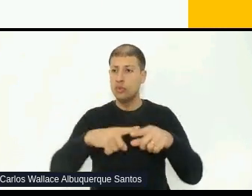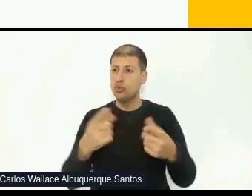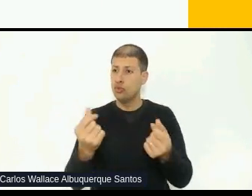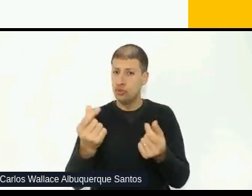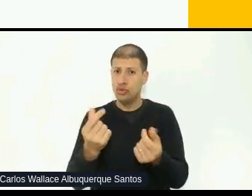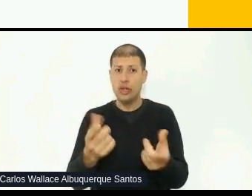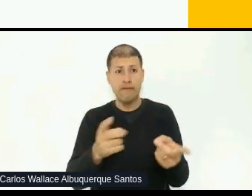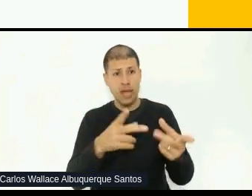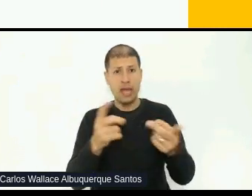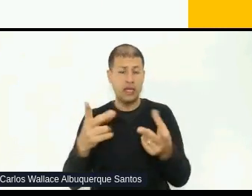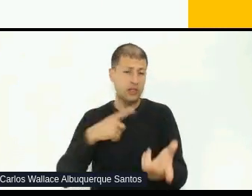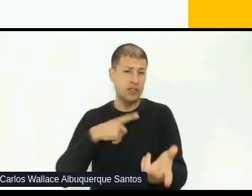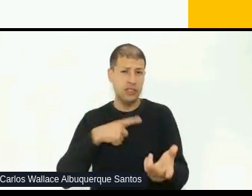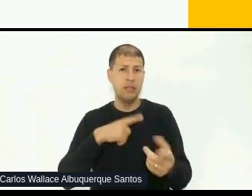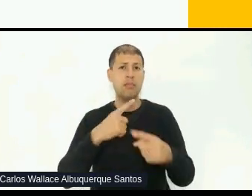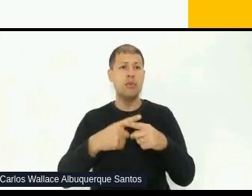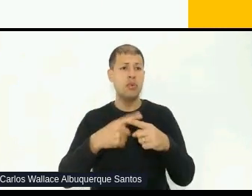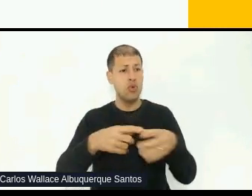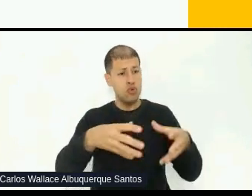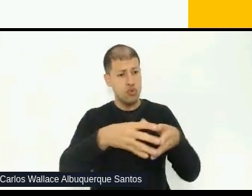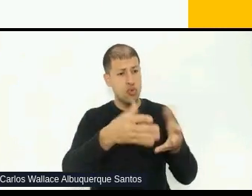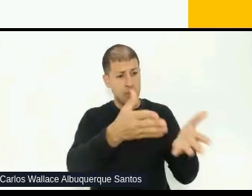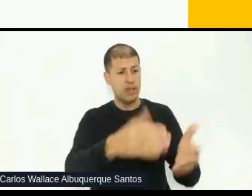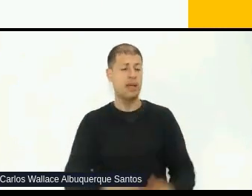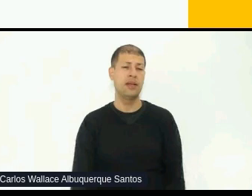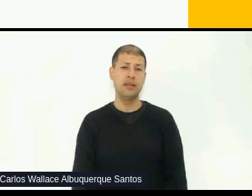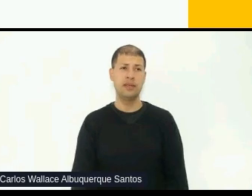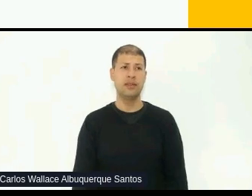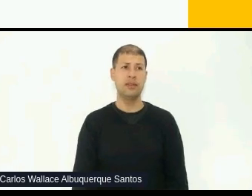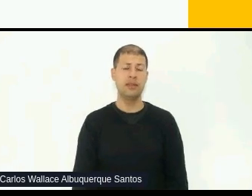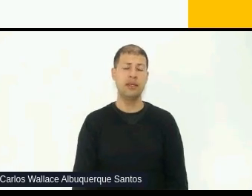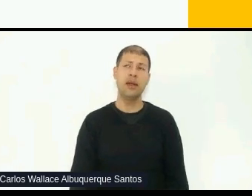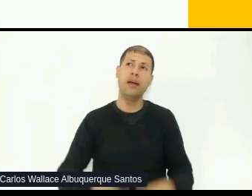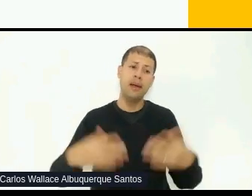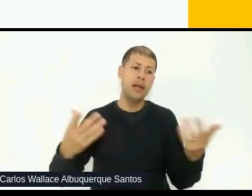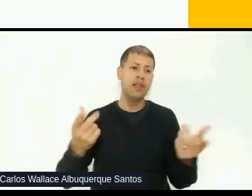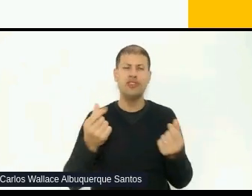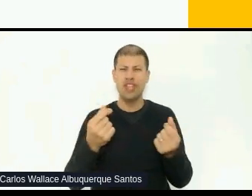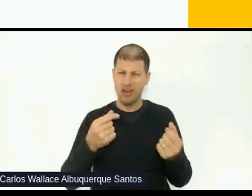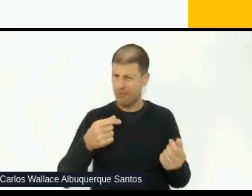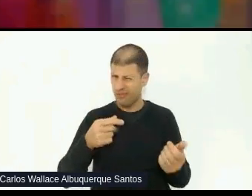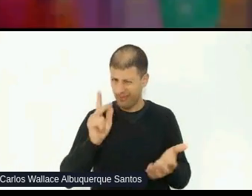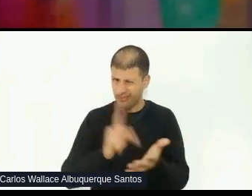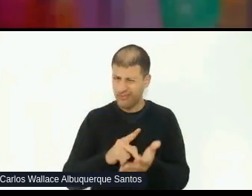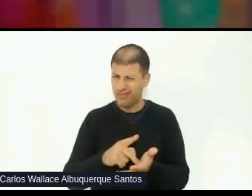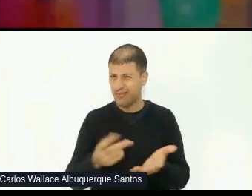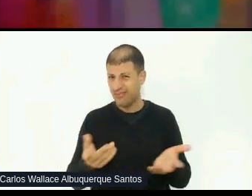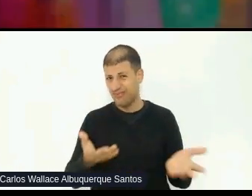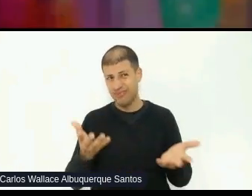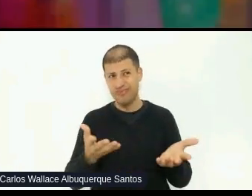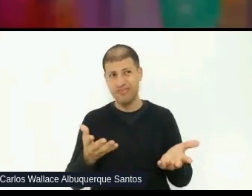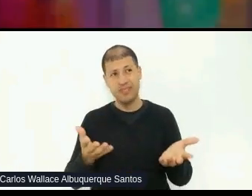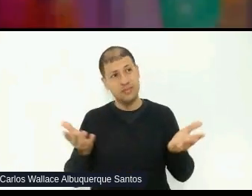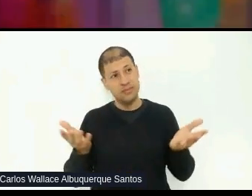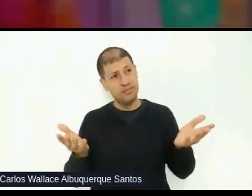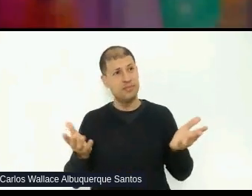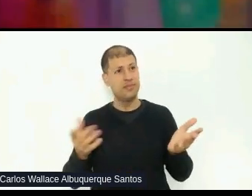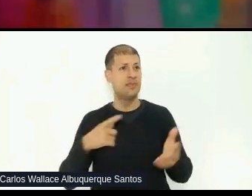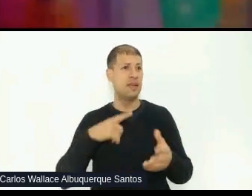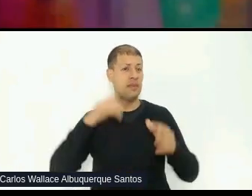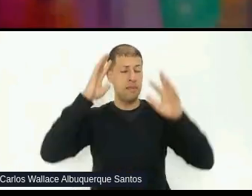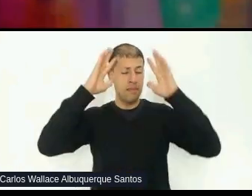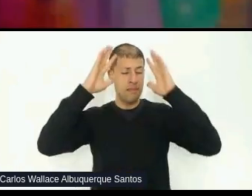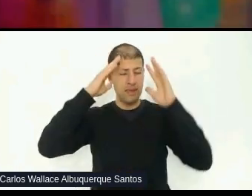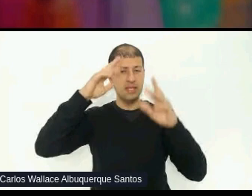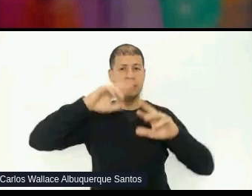porque eu estou atendendo a um público específico. Tá? Então, será que não dá dinheiro mesmo? Né? Então, assim, quando a gente pensa em diversidade,